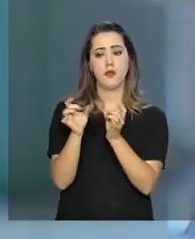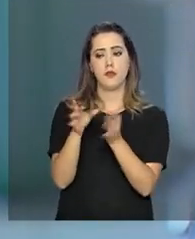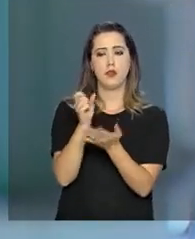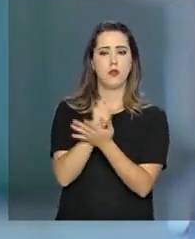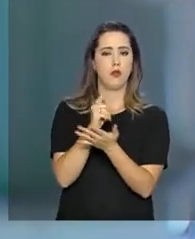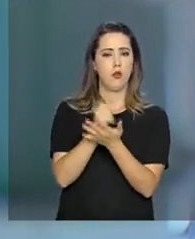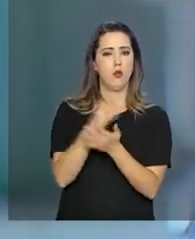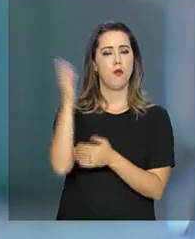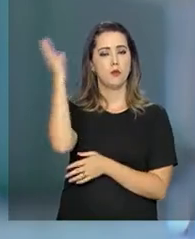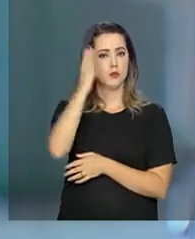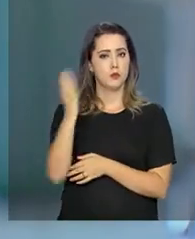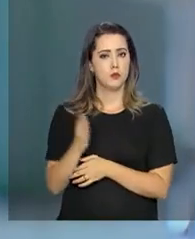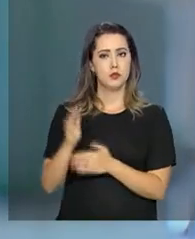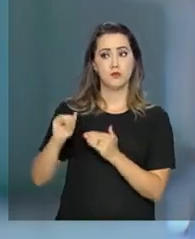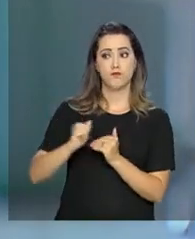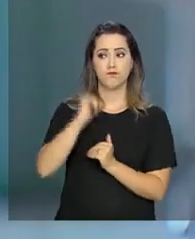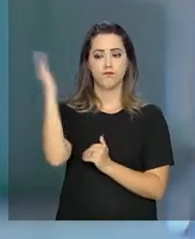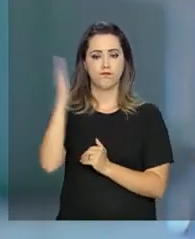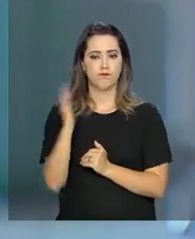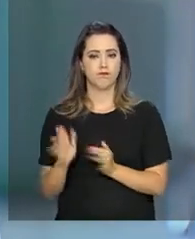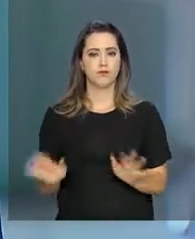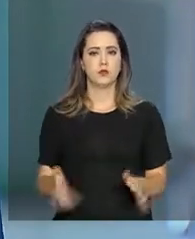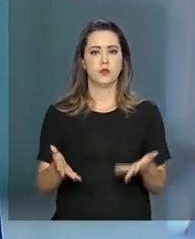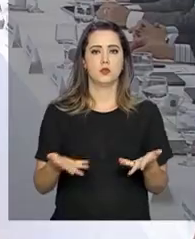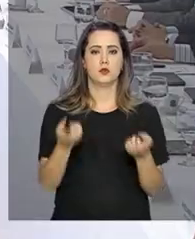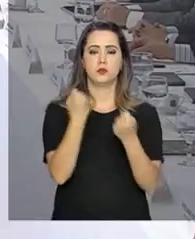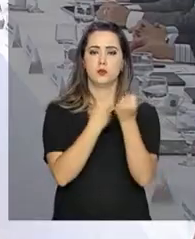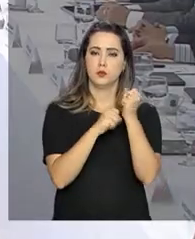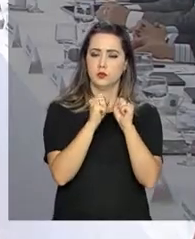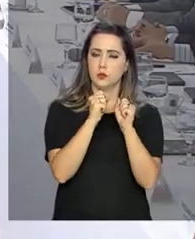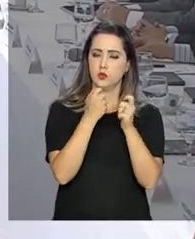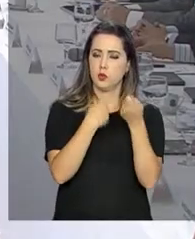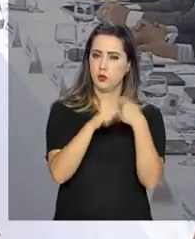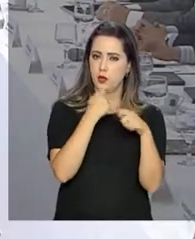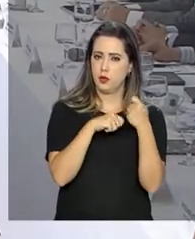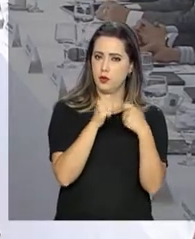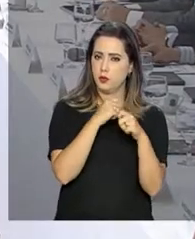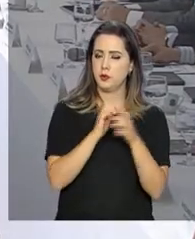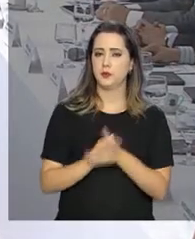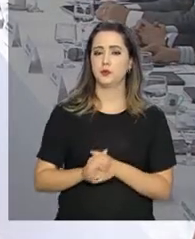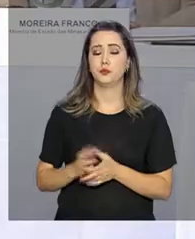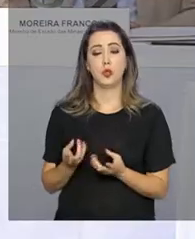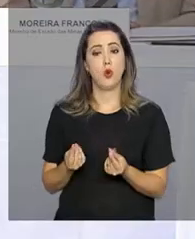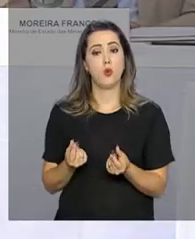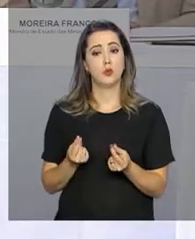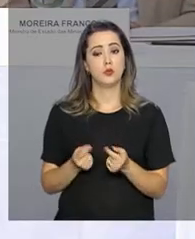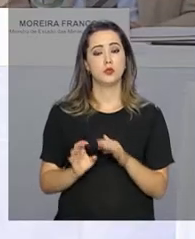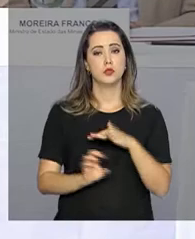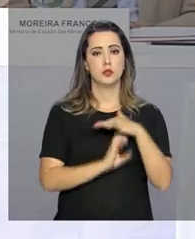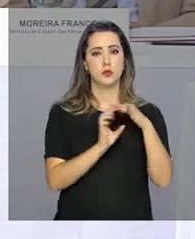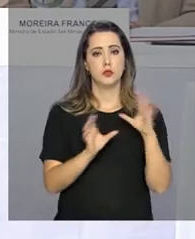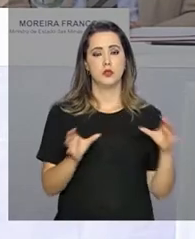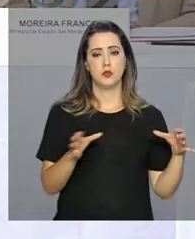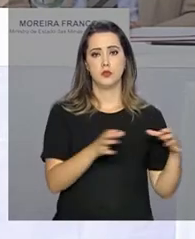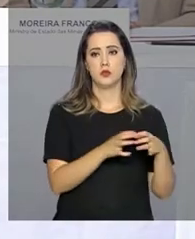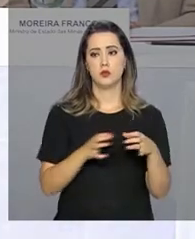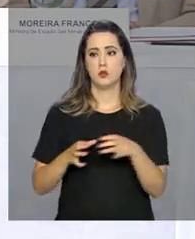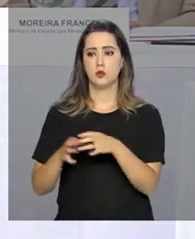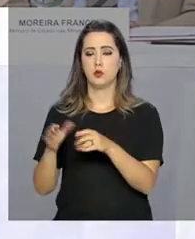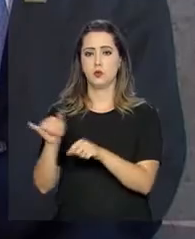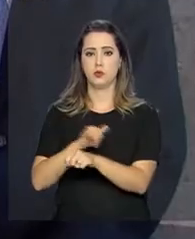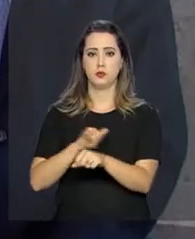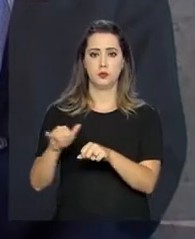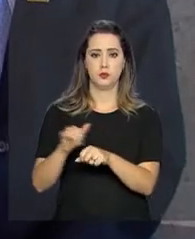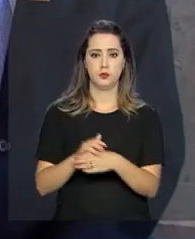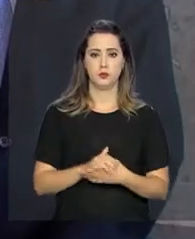do país e estimular o crescimento da economia. Os recursos serão investidos em empresas de setores